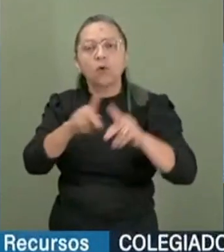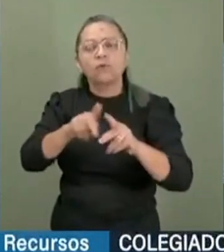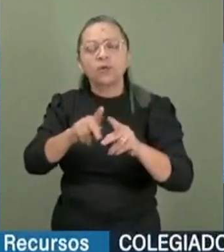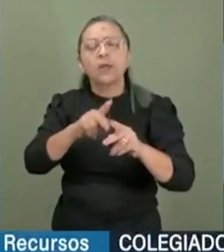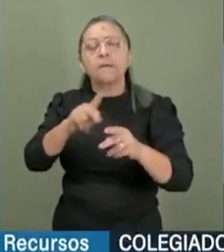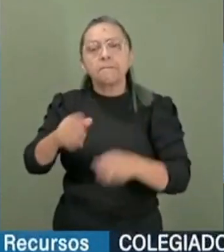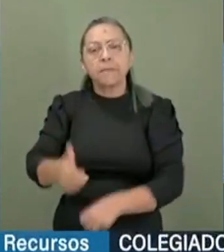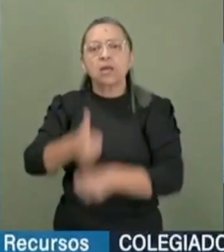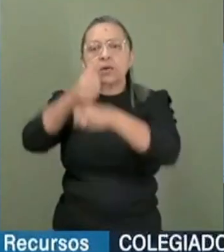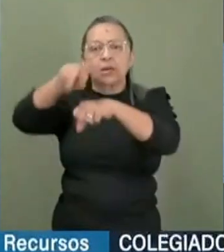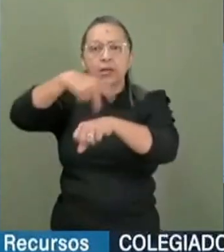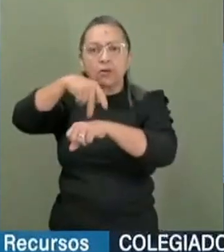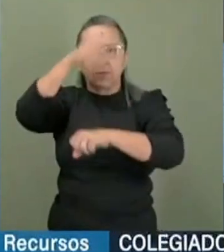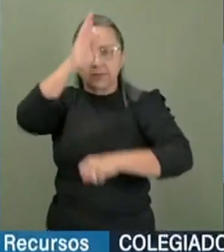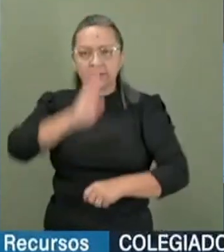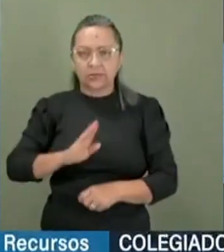país muito obrigado senhor presidente